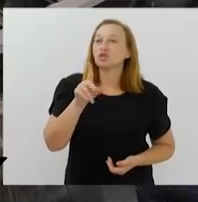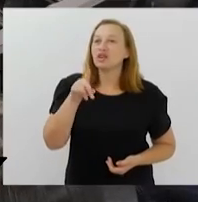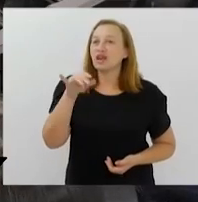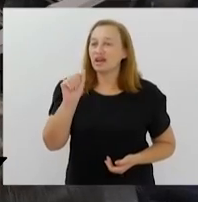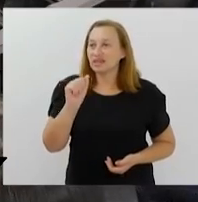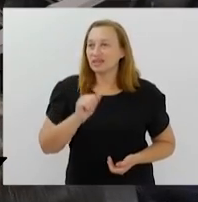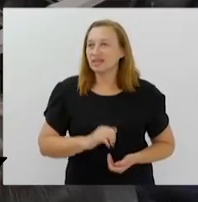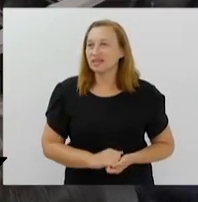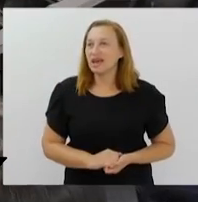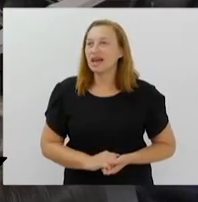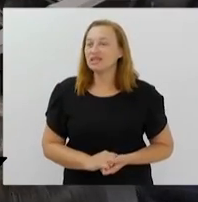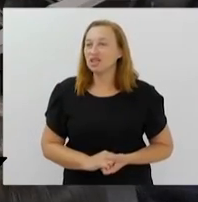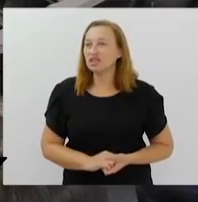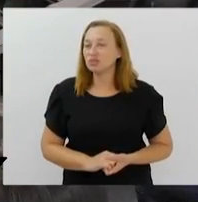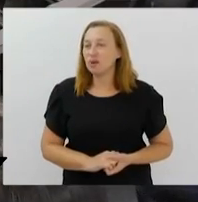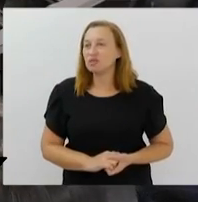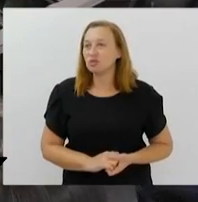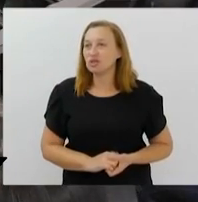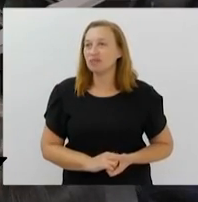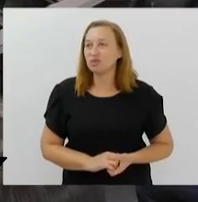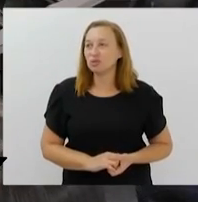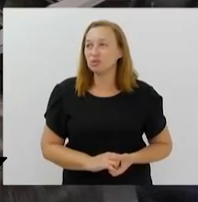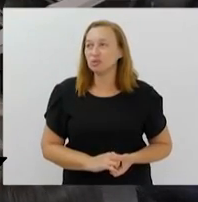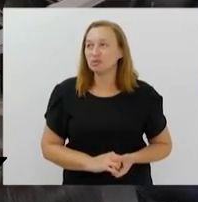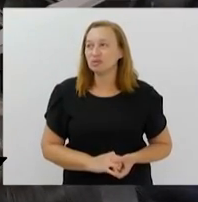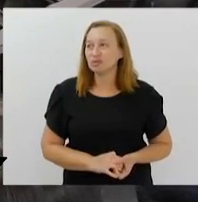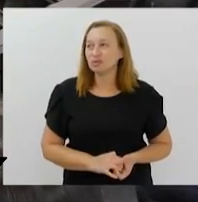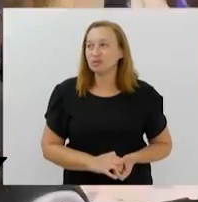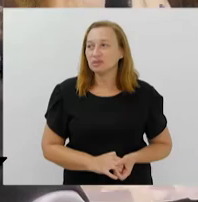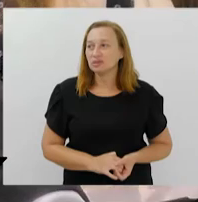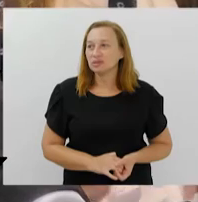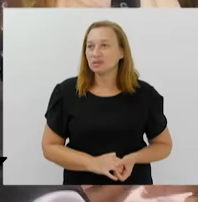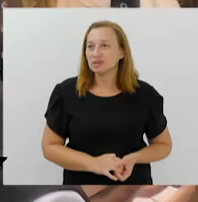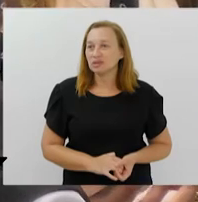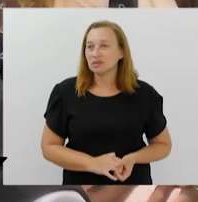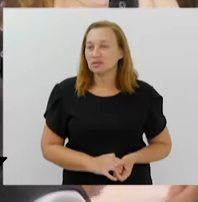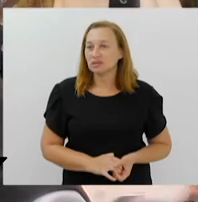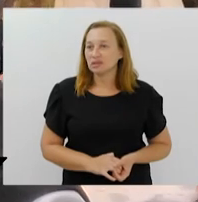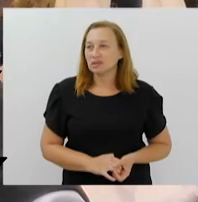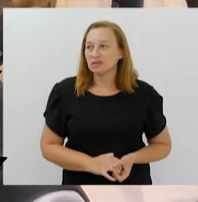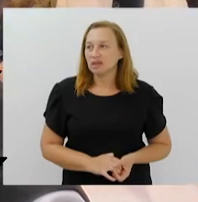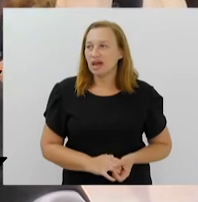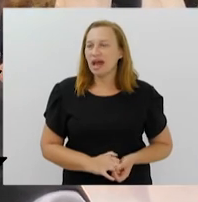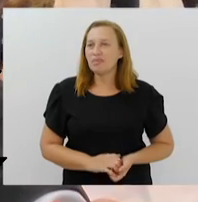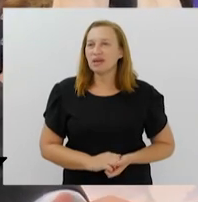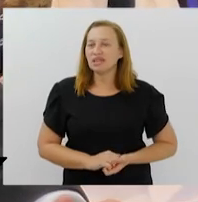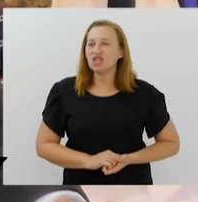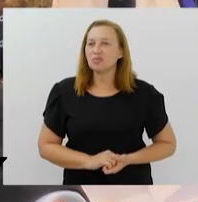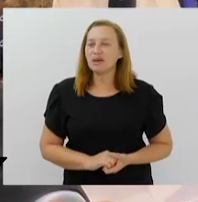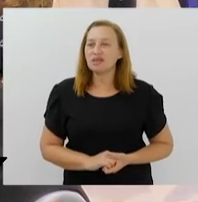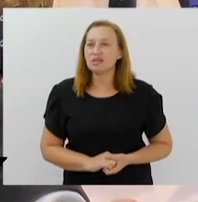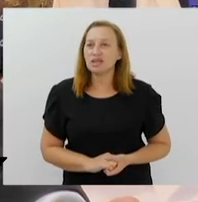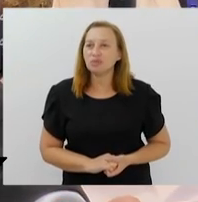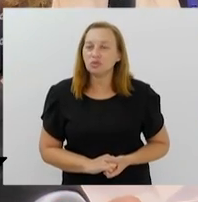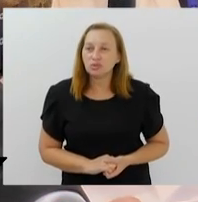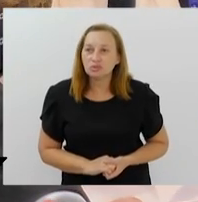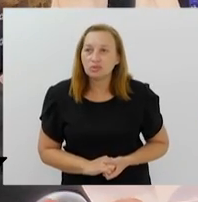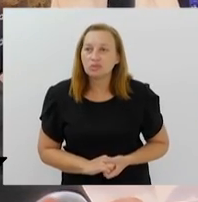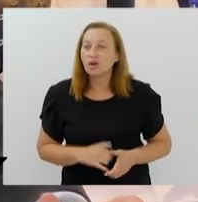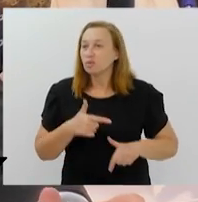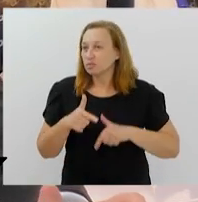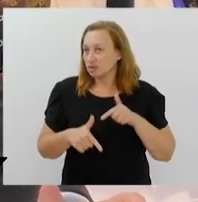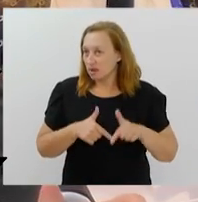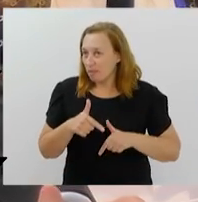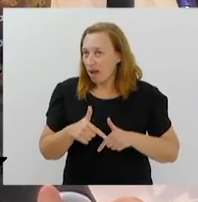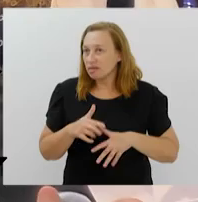contribuição e é isso que a gente tá lutando isso aí a gente tem falado em Tod as reuniões ordinárias e a gente nós estamos fazendo um trabalho de formiguinha